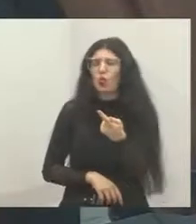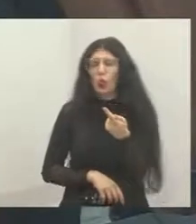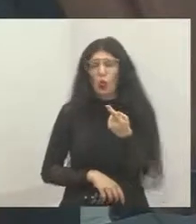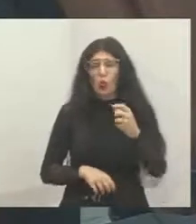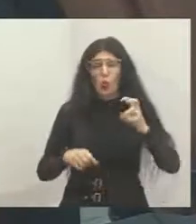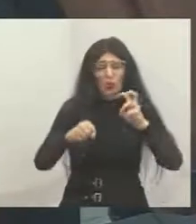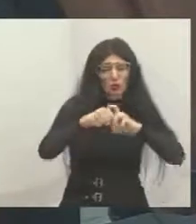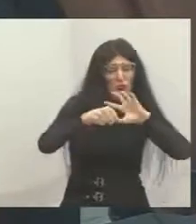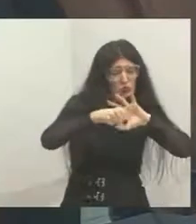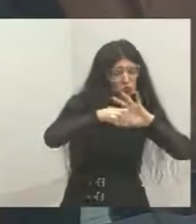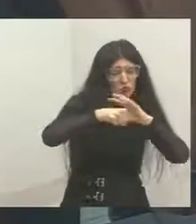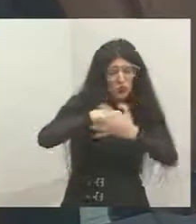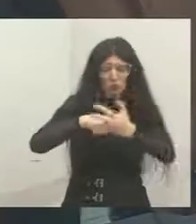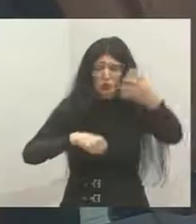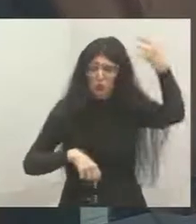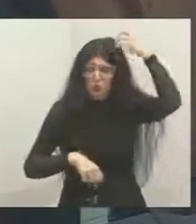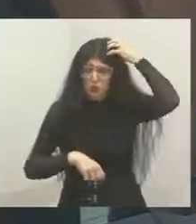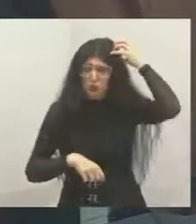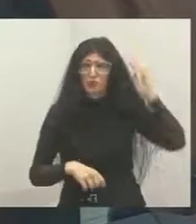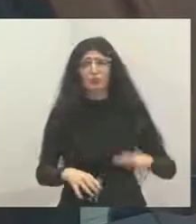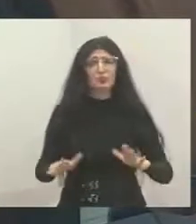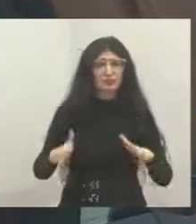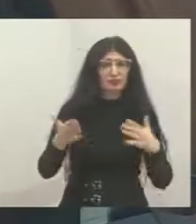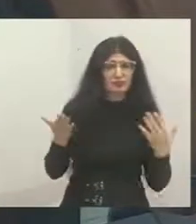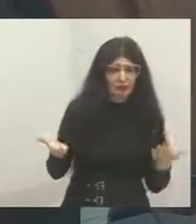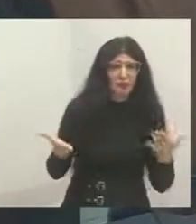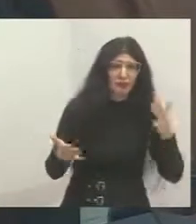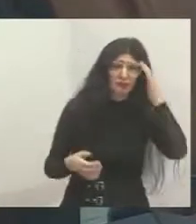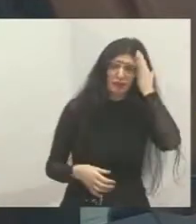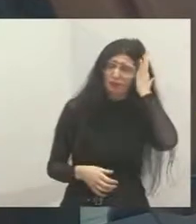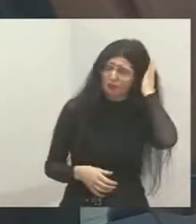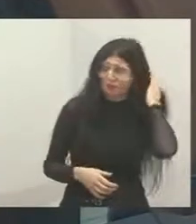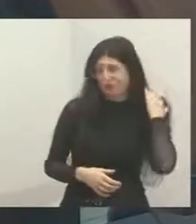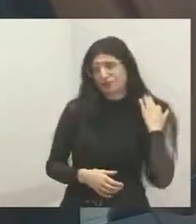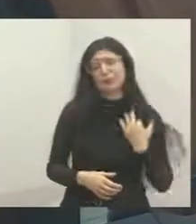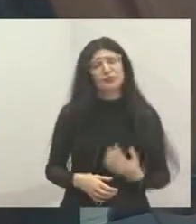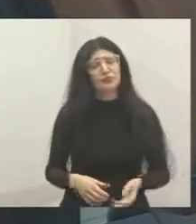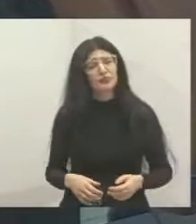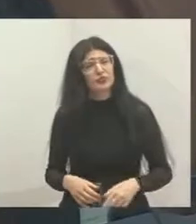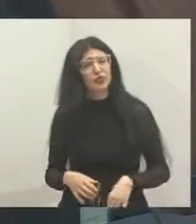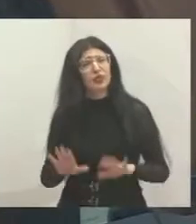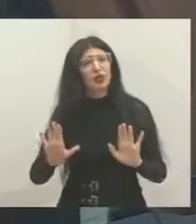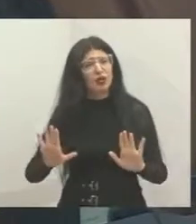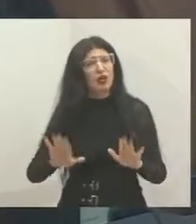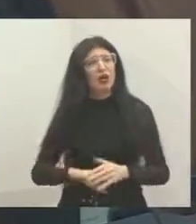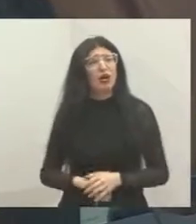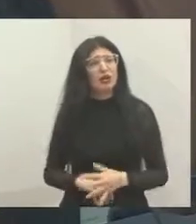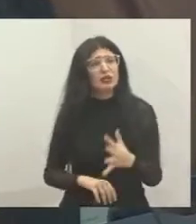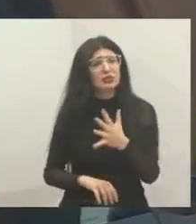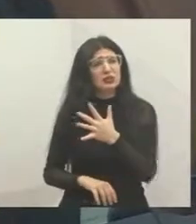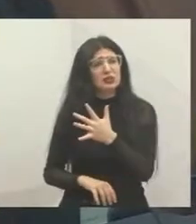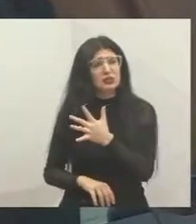agosto aproximadamente uns 16 milhões. Aqui está mencionado isso, aonde que